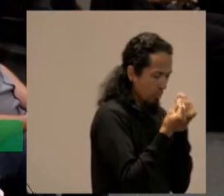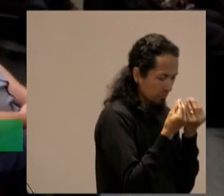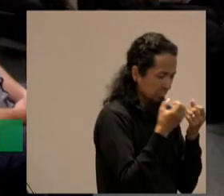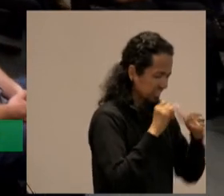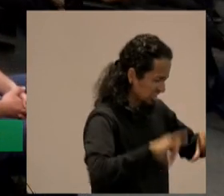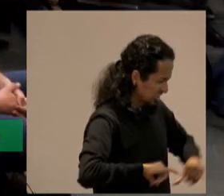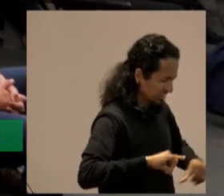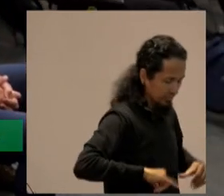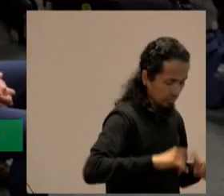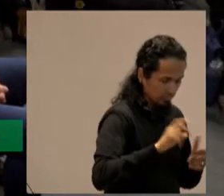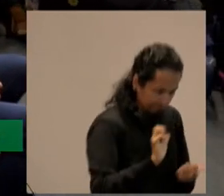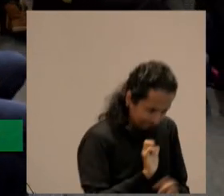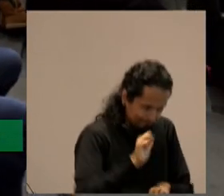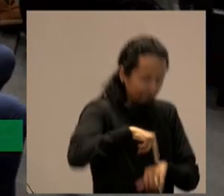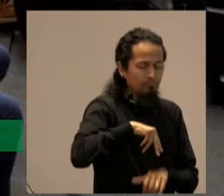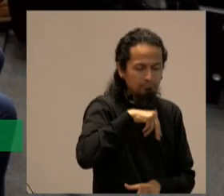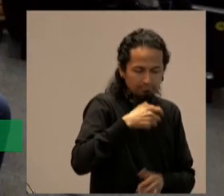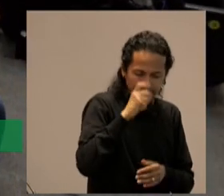chegou